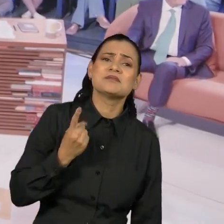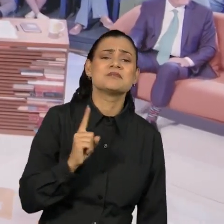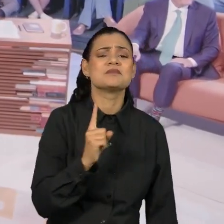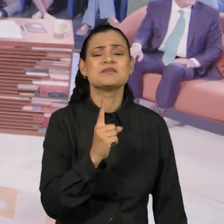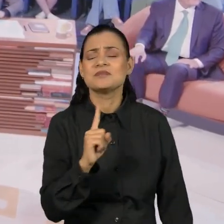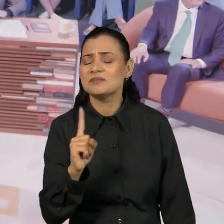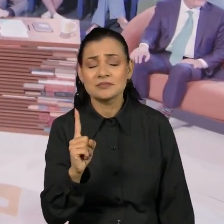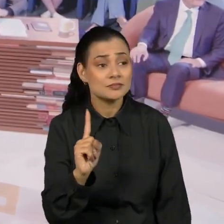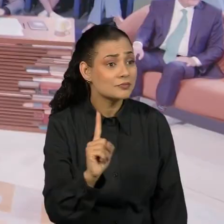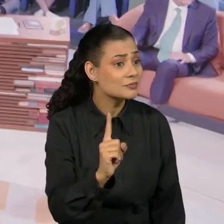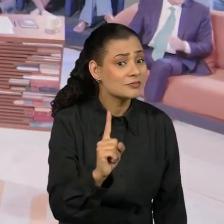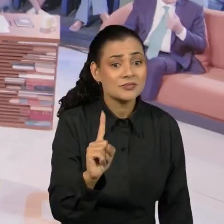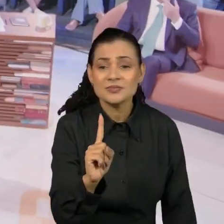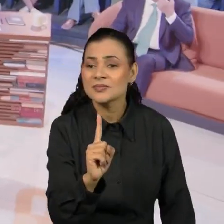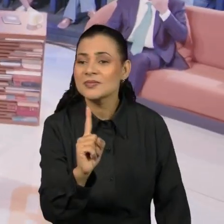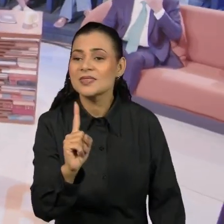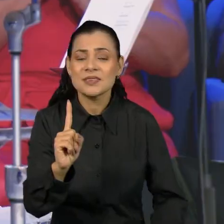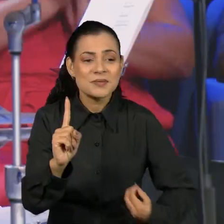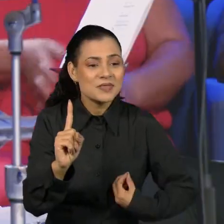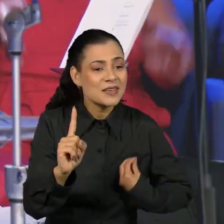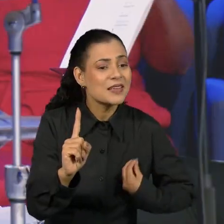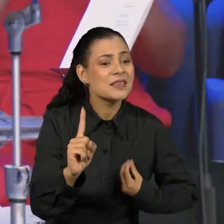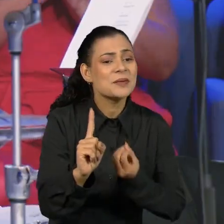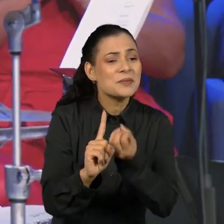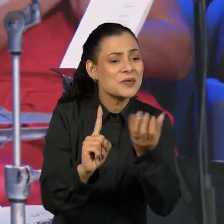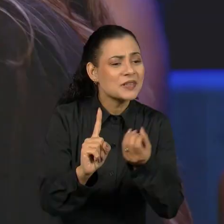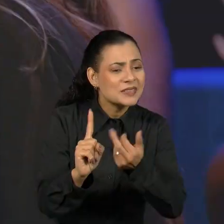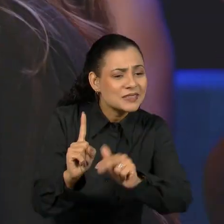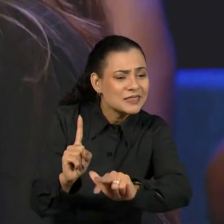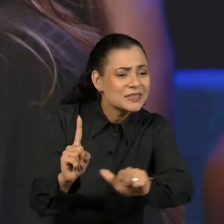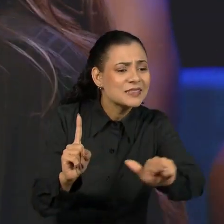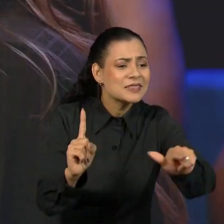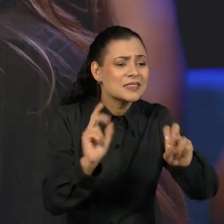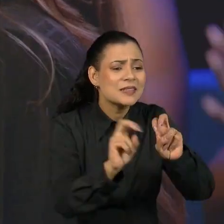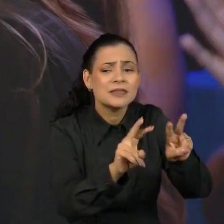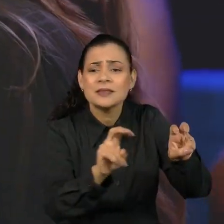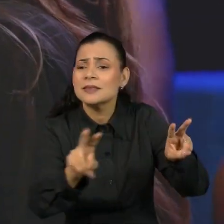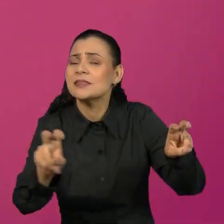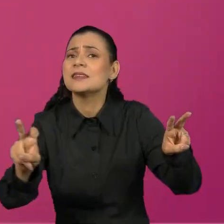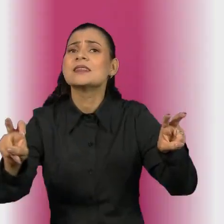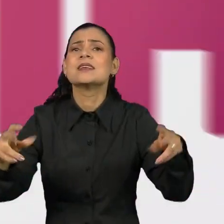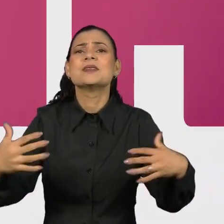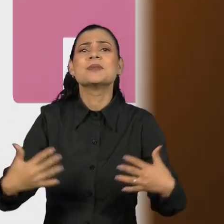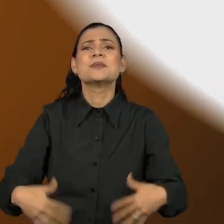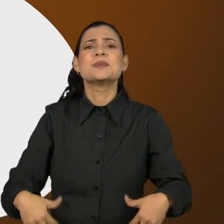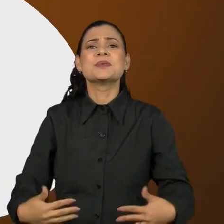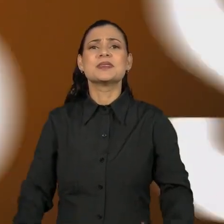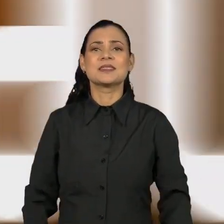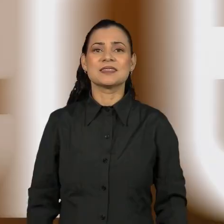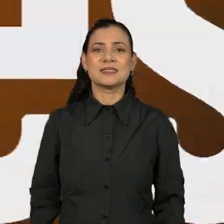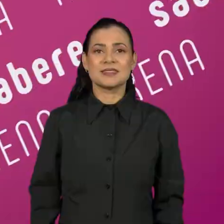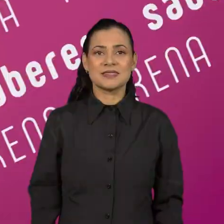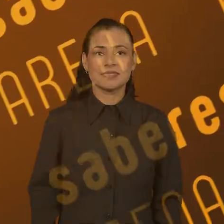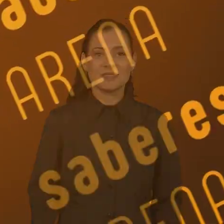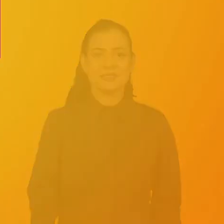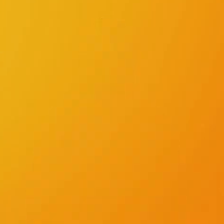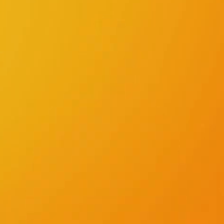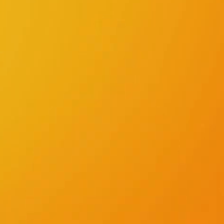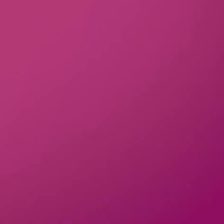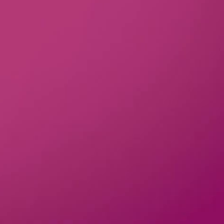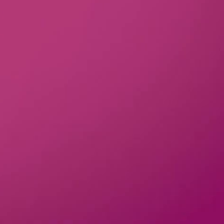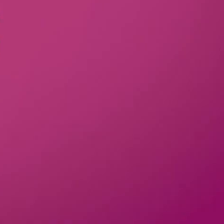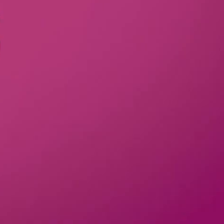Da dura poesia concreta de tuas espinas, da deselegância discreta de tuas meninas.